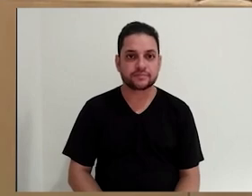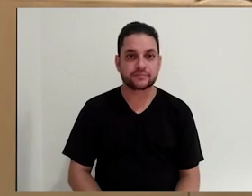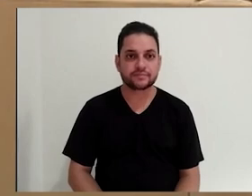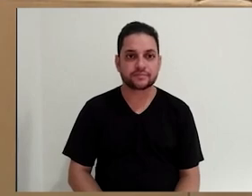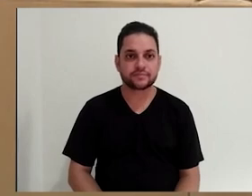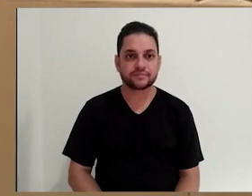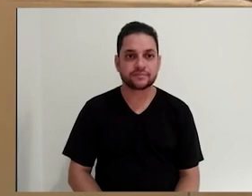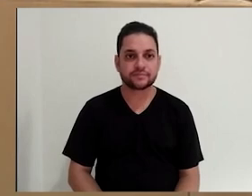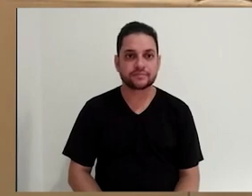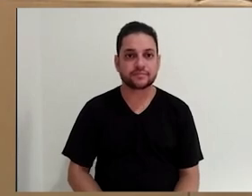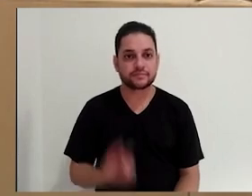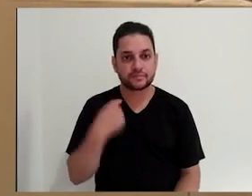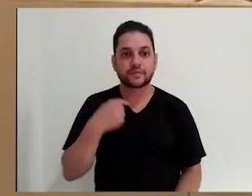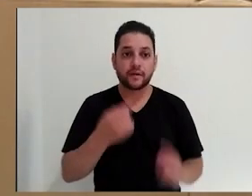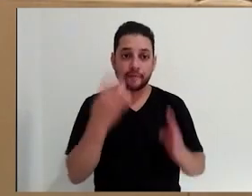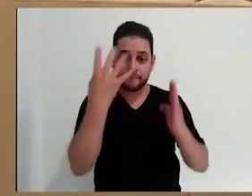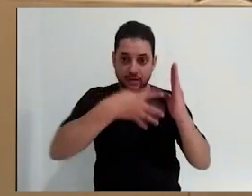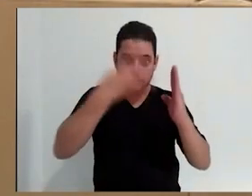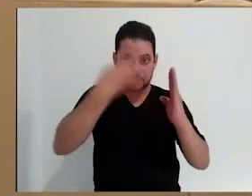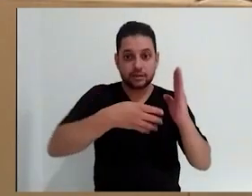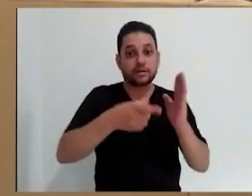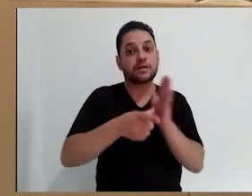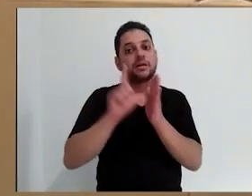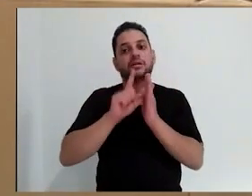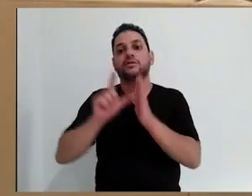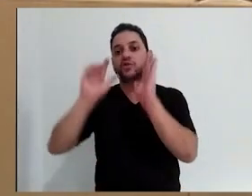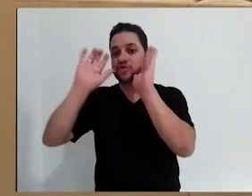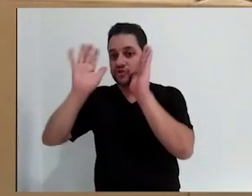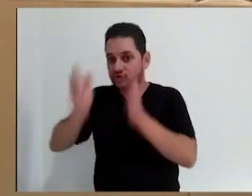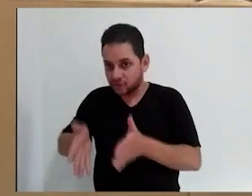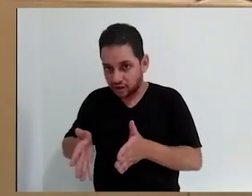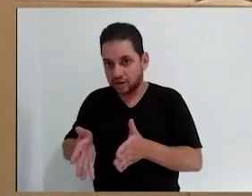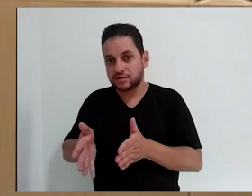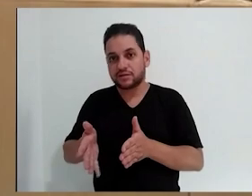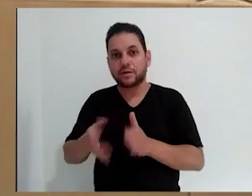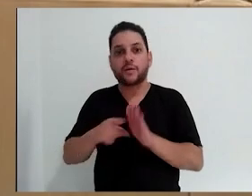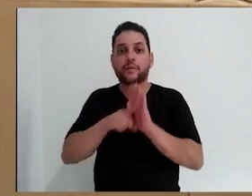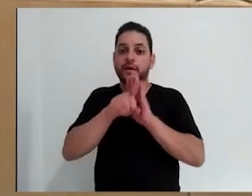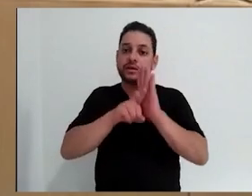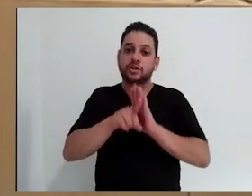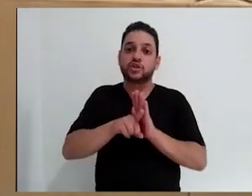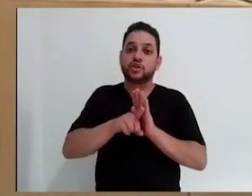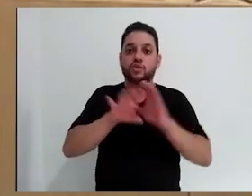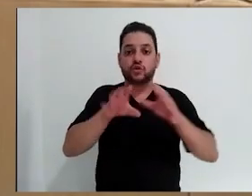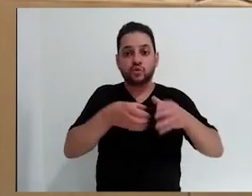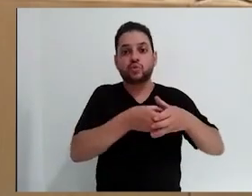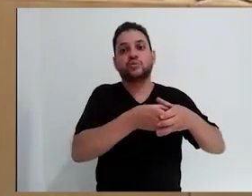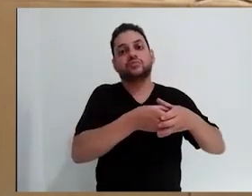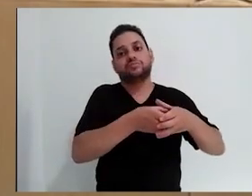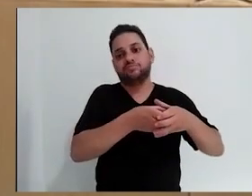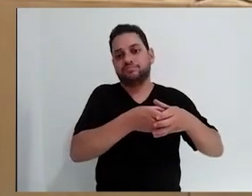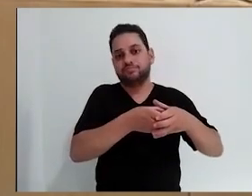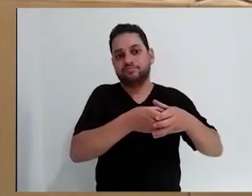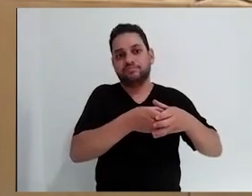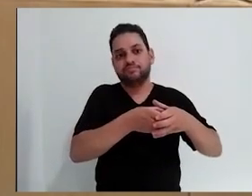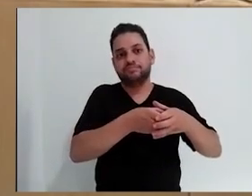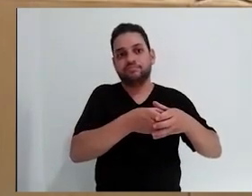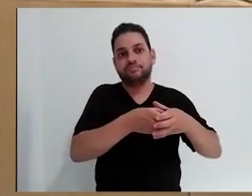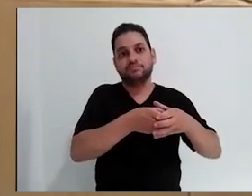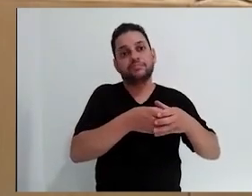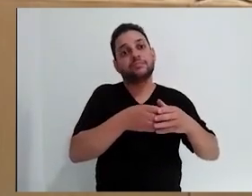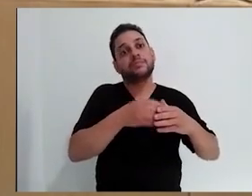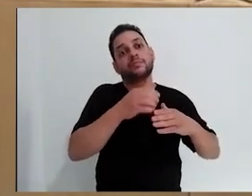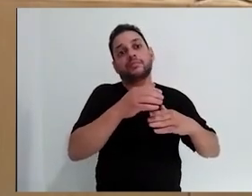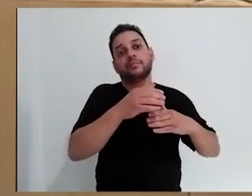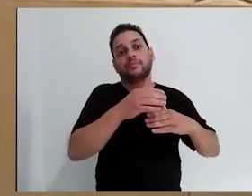Isso, as perícias elas já vêm realizadas. A realização de perícia nos núcleos, eu acho que é o entrave prático maior que a gente